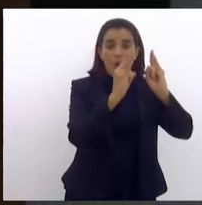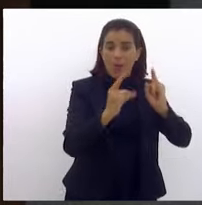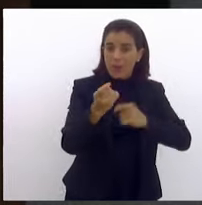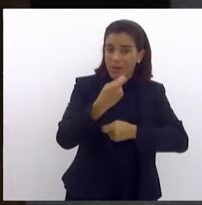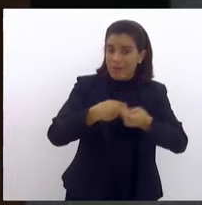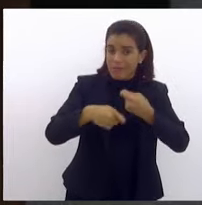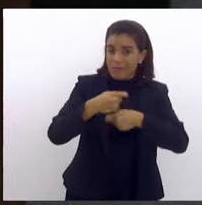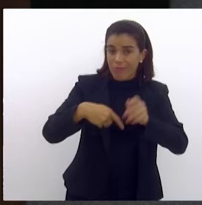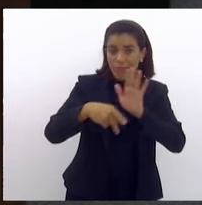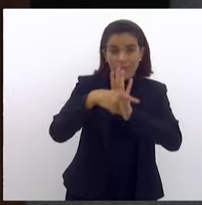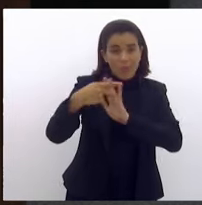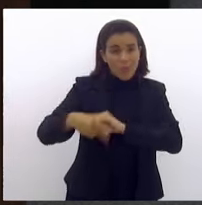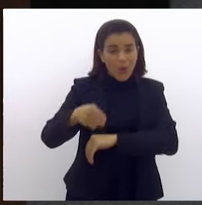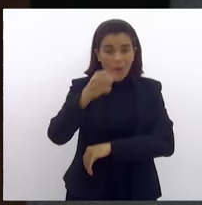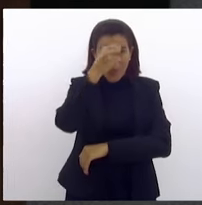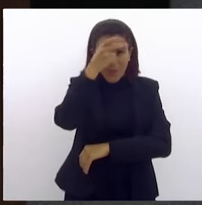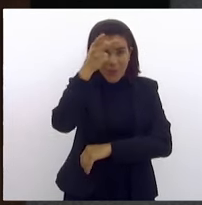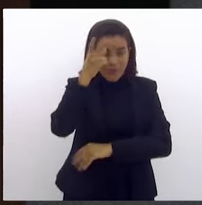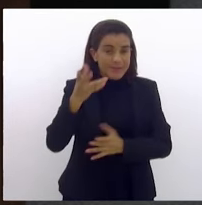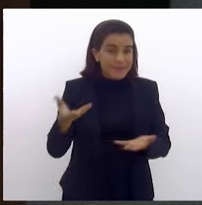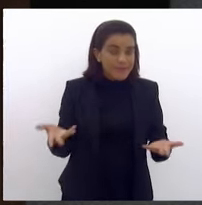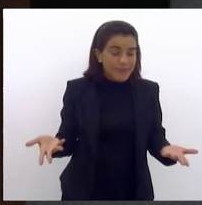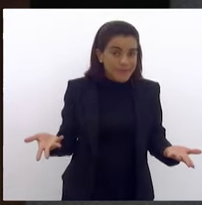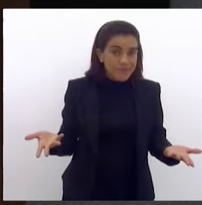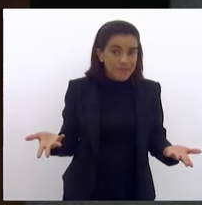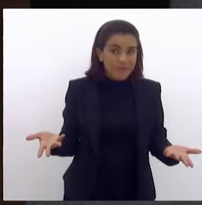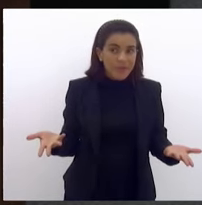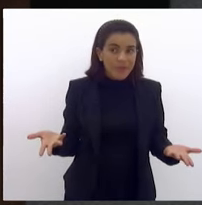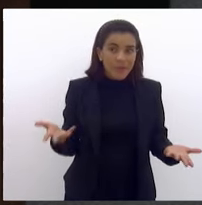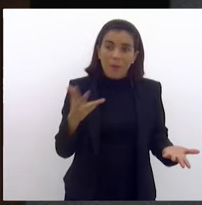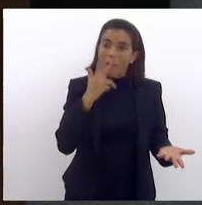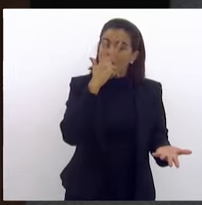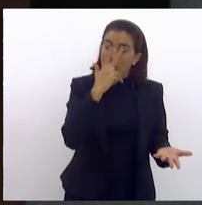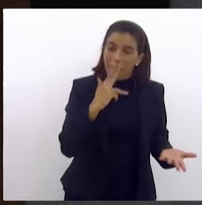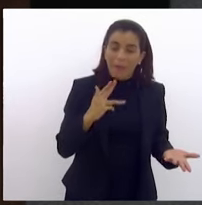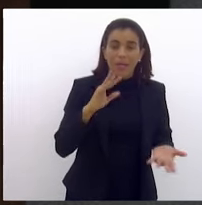entes municipais. Então, me parece que realmente